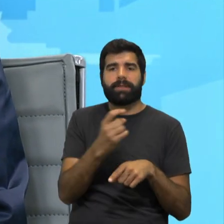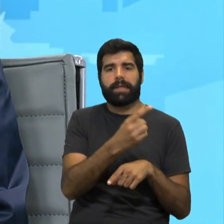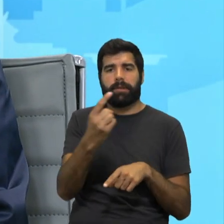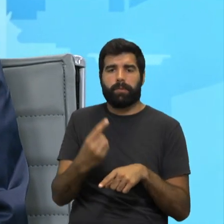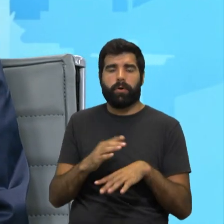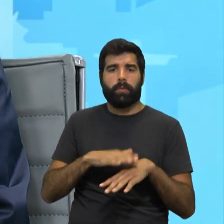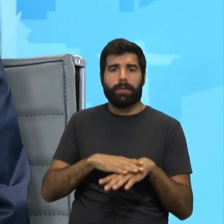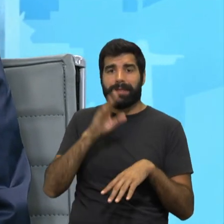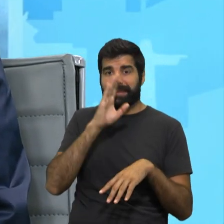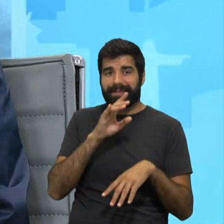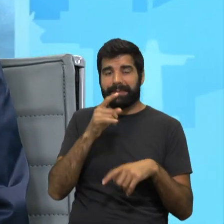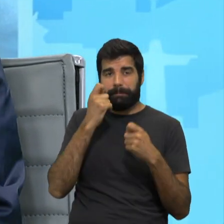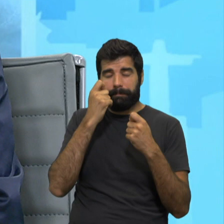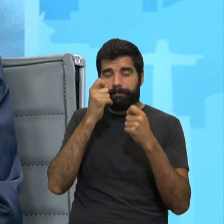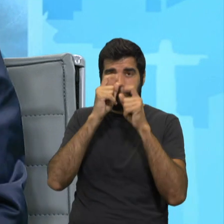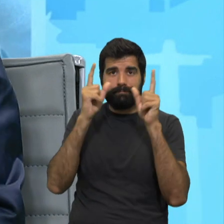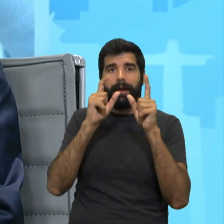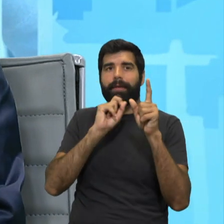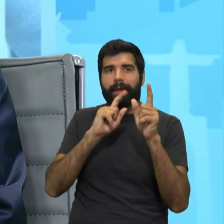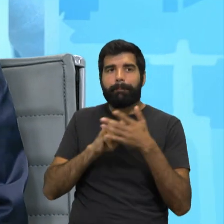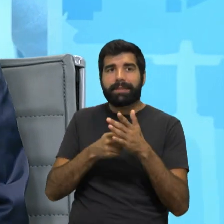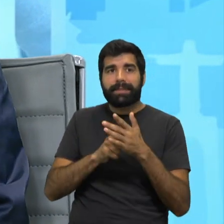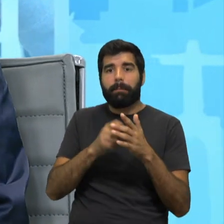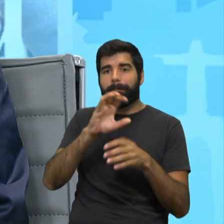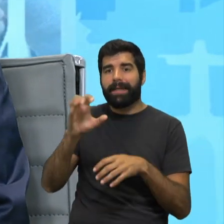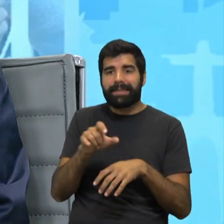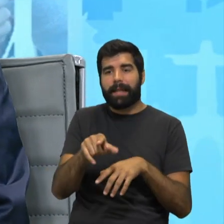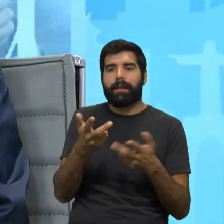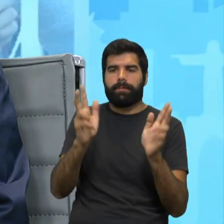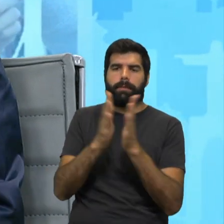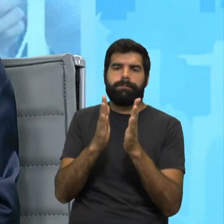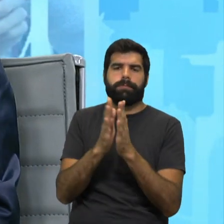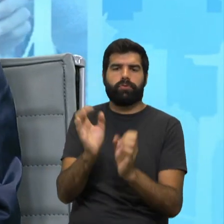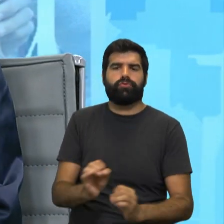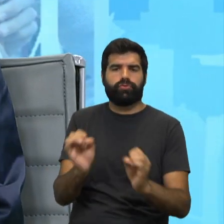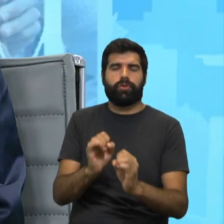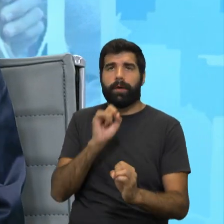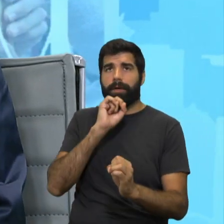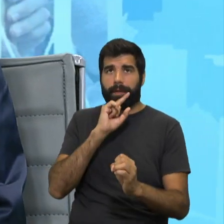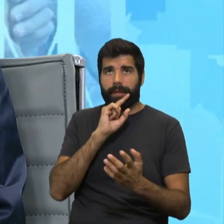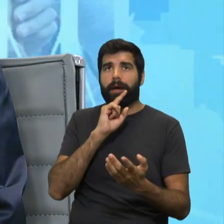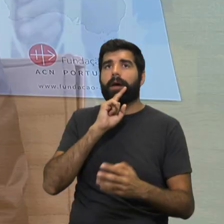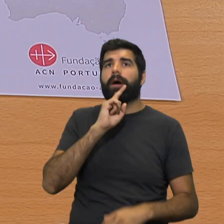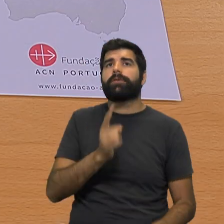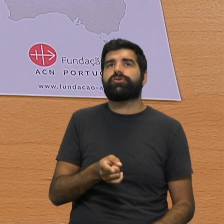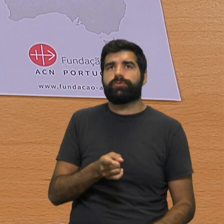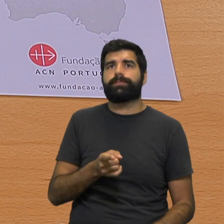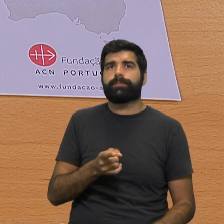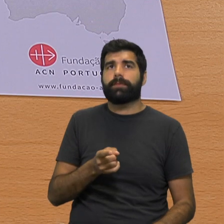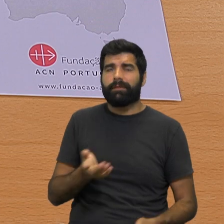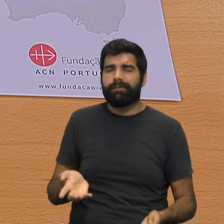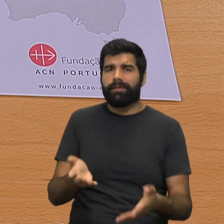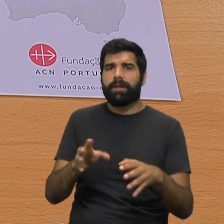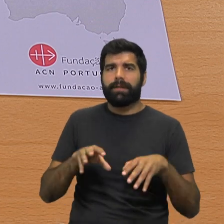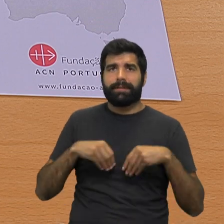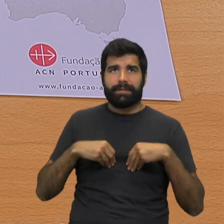podemos efetivamente fazer pressão sobre todos estes países onde não há liberdade religiosa e para que seja, de facto, aceite e